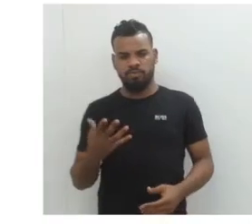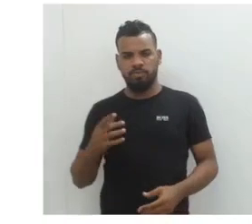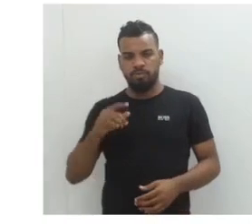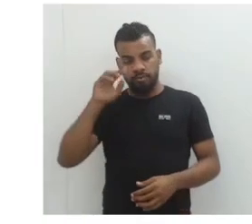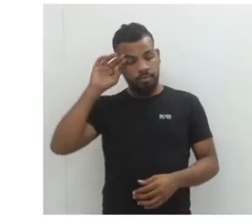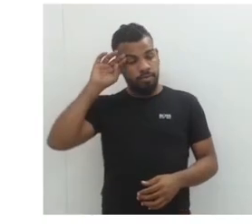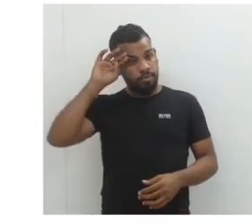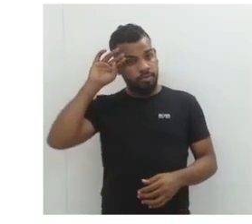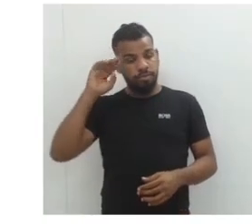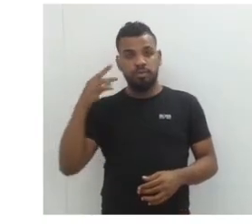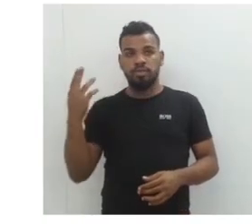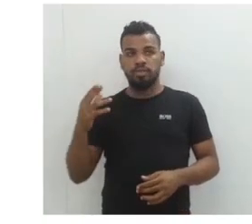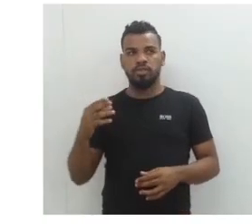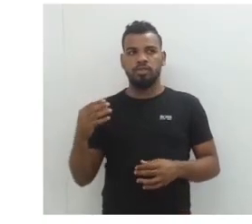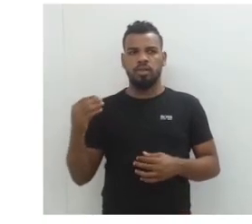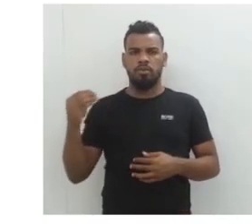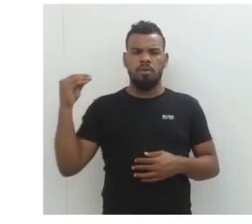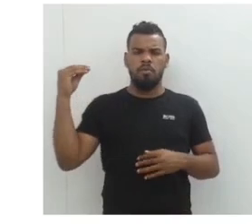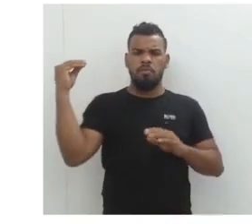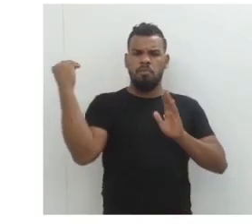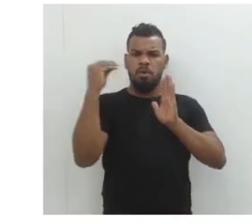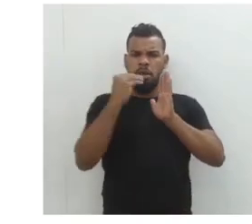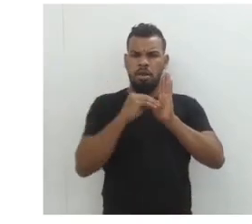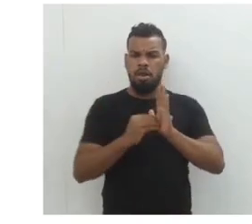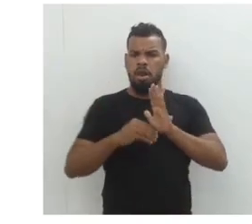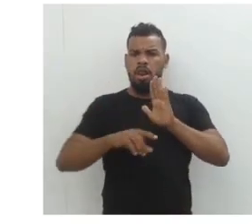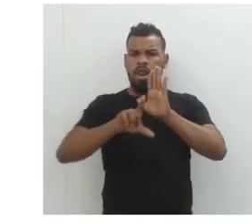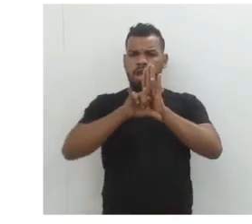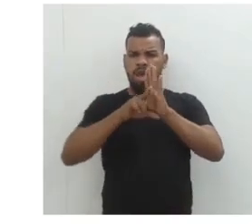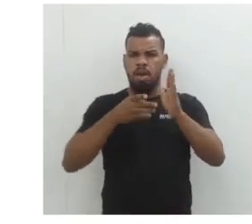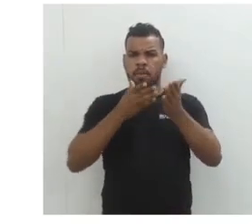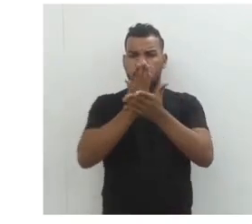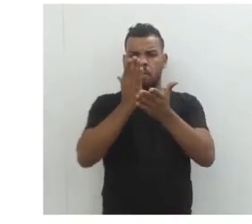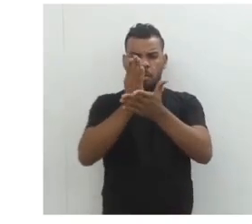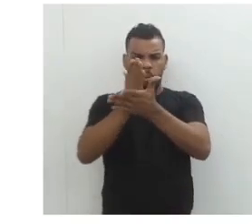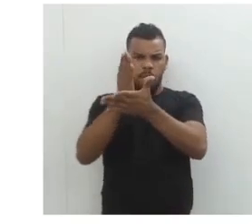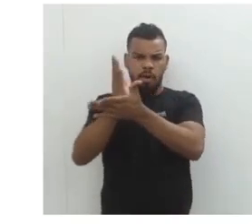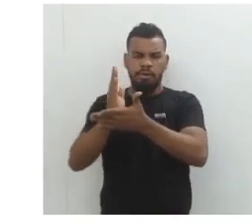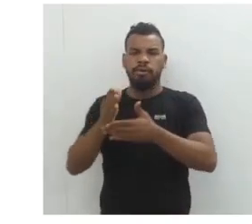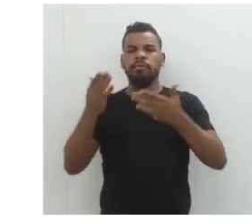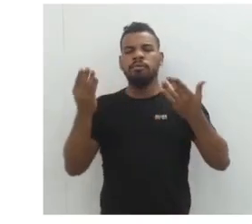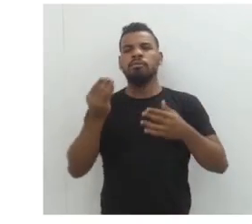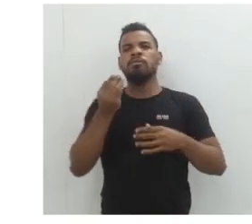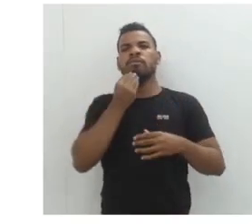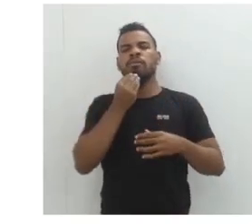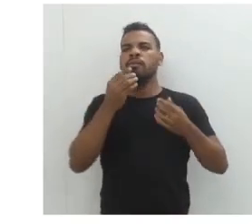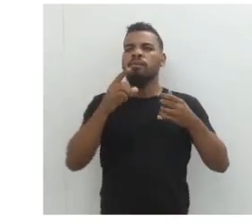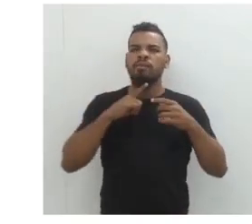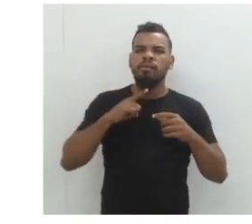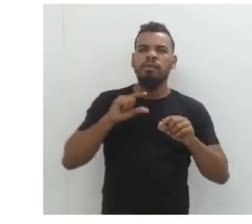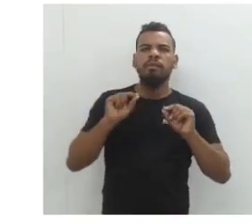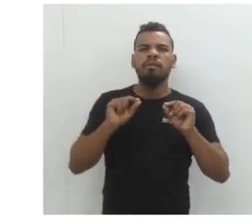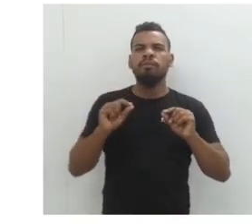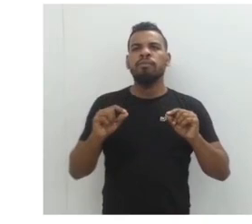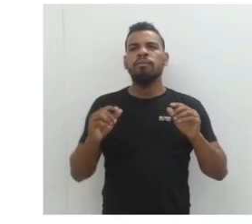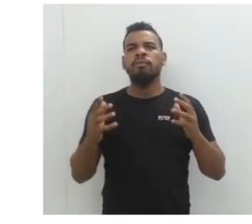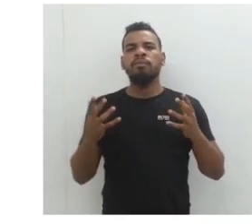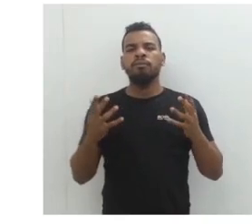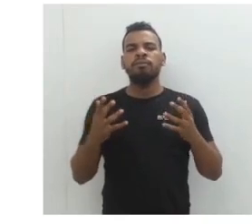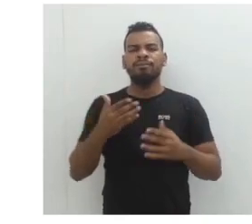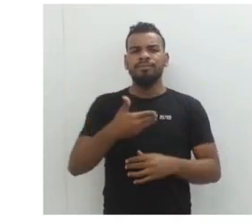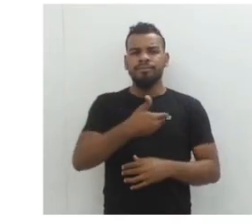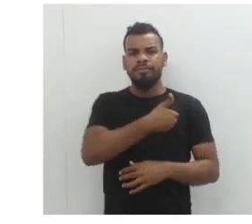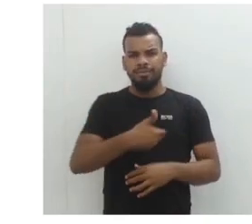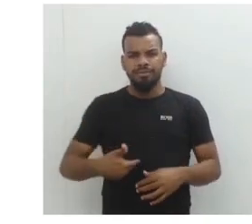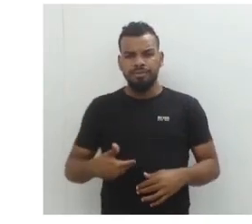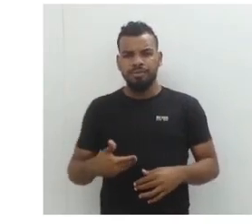Vargas promulgou uma série de leis para que houvesse, vamos dizer, é um